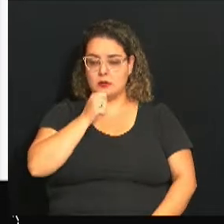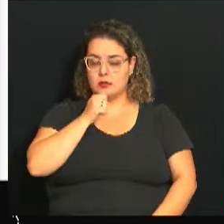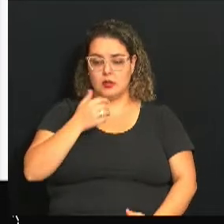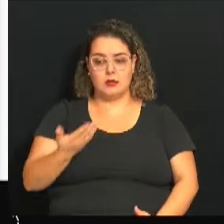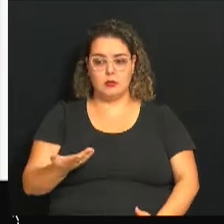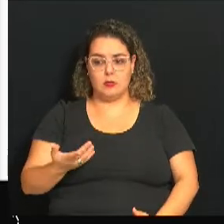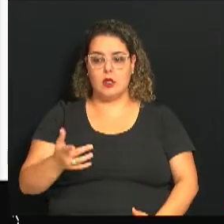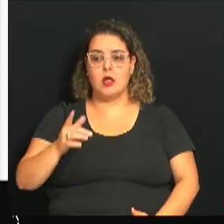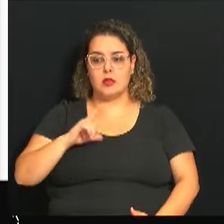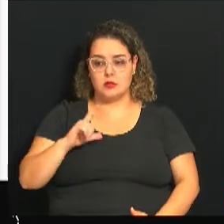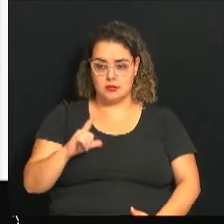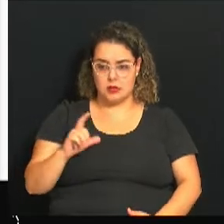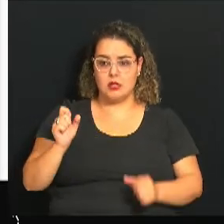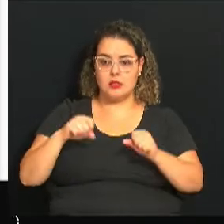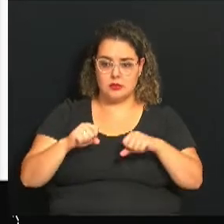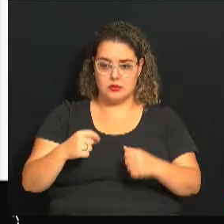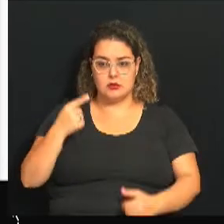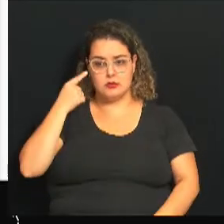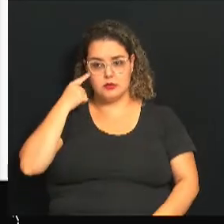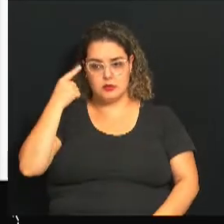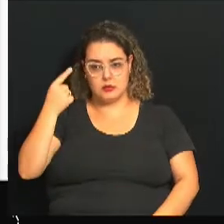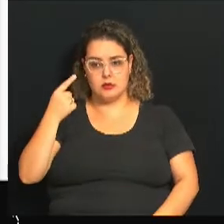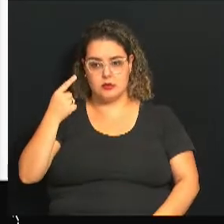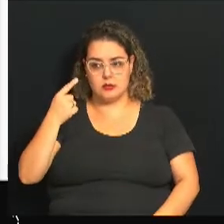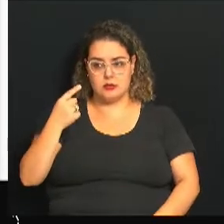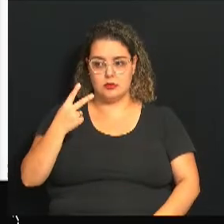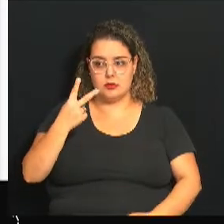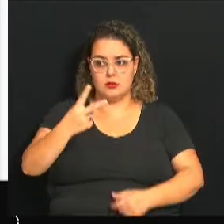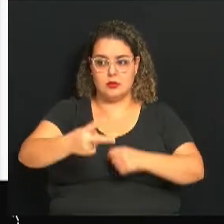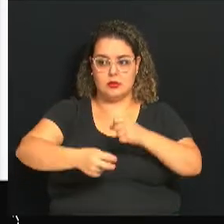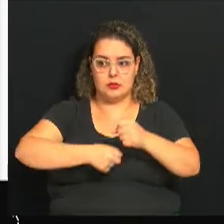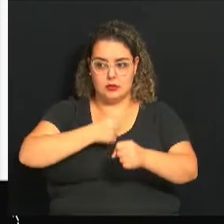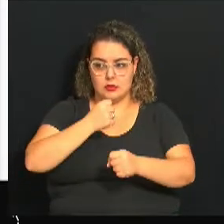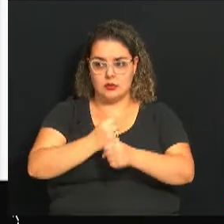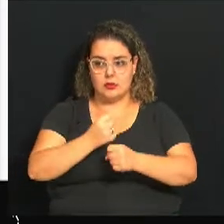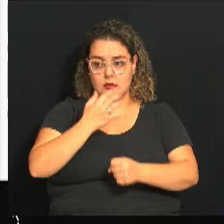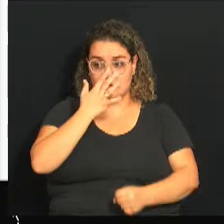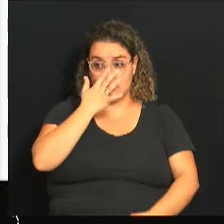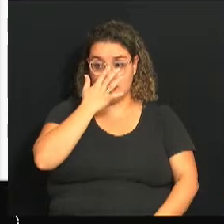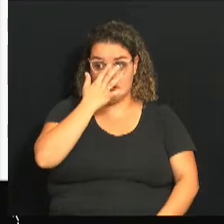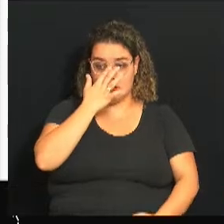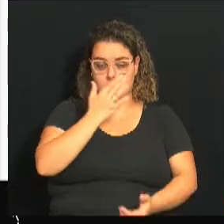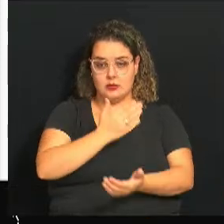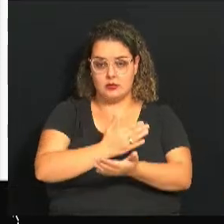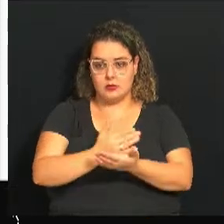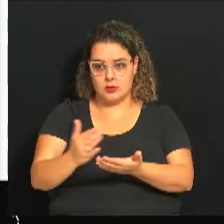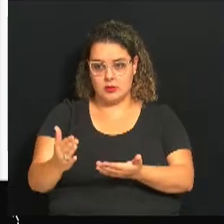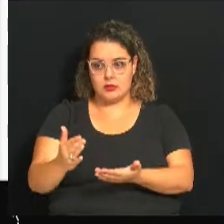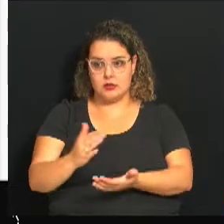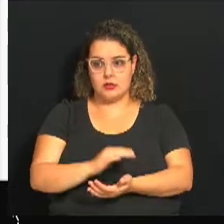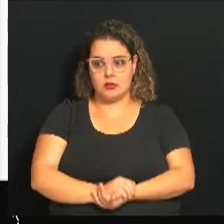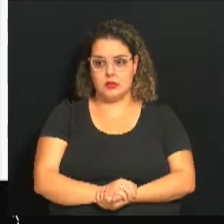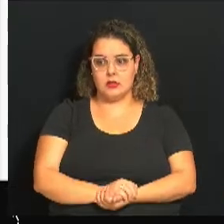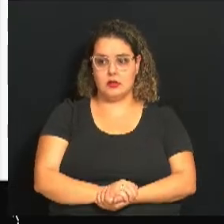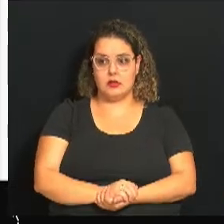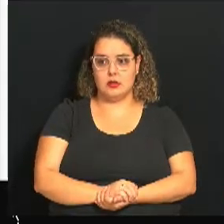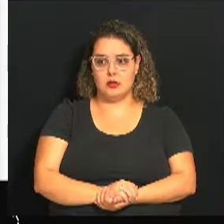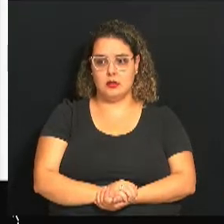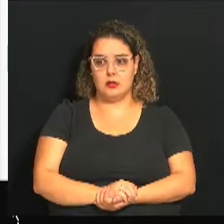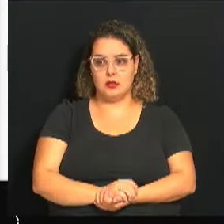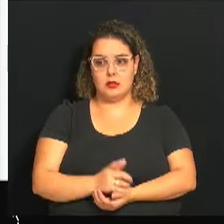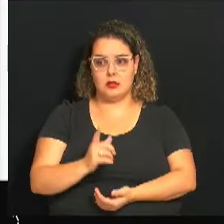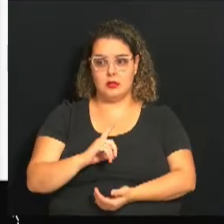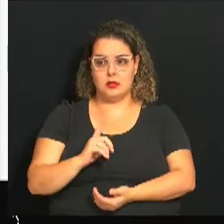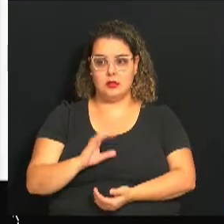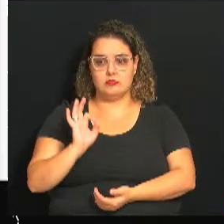existe sim uma intenção da outorga daqui a 2 anos da gente começar a realmente ter uma eficácia no